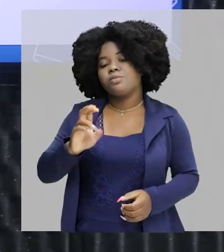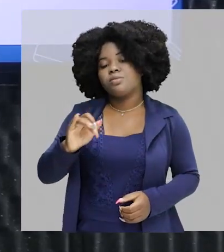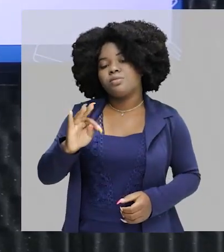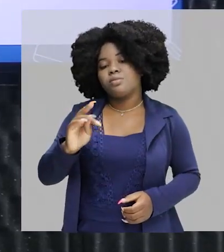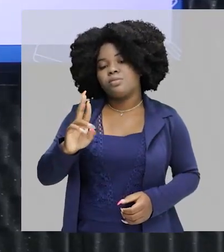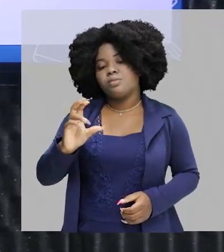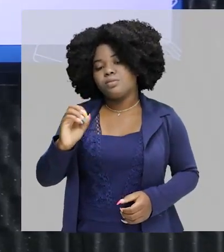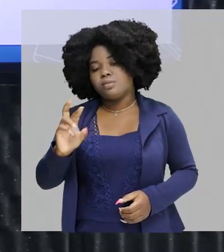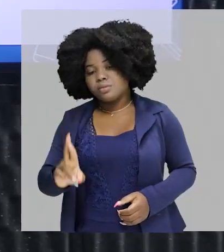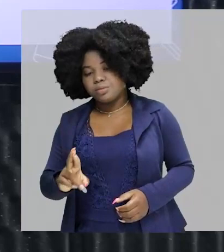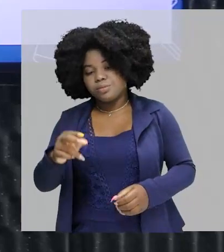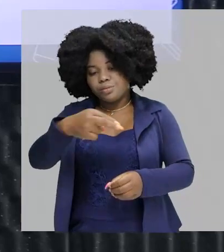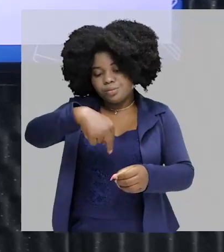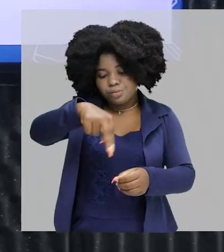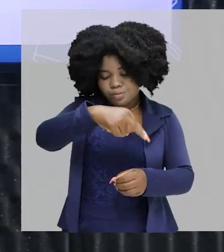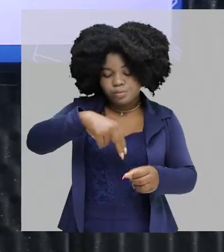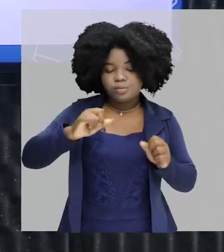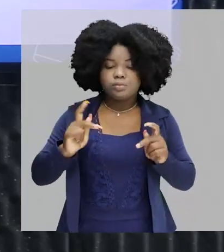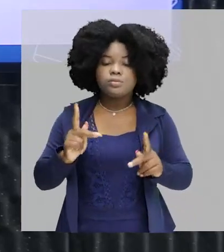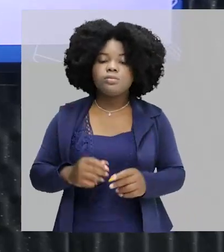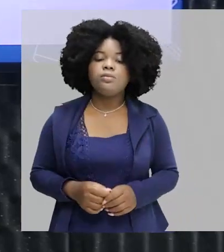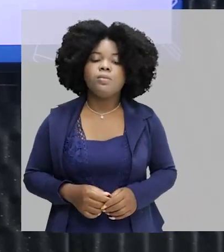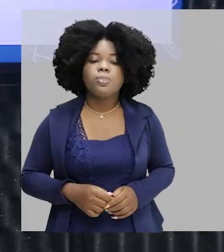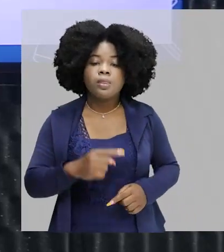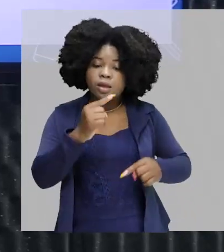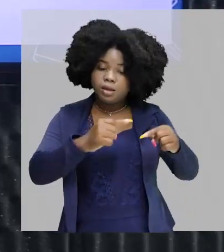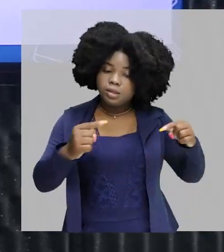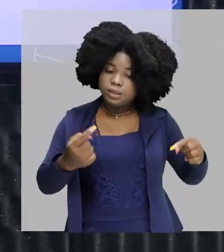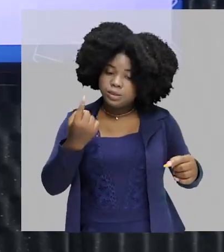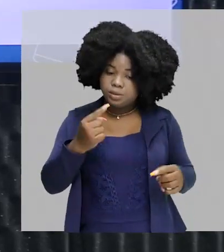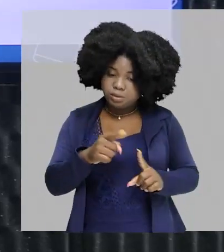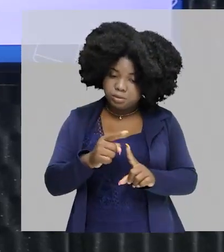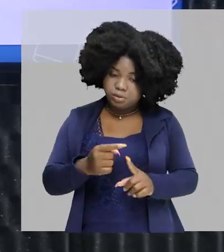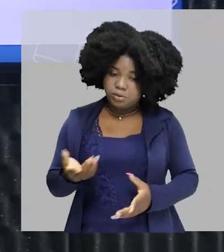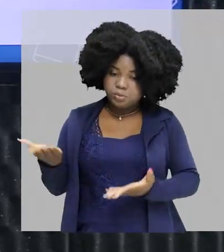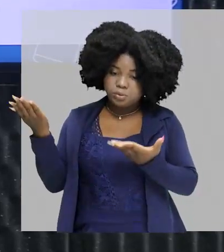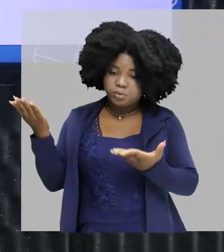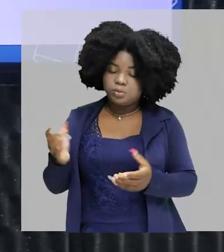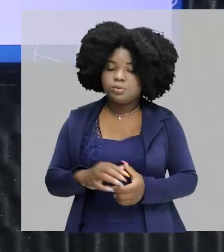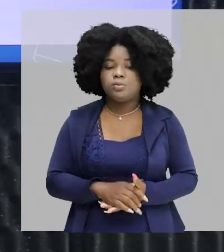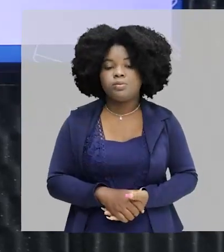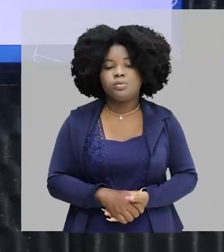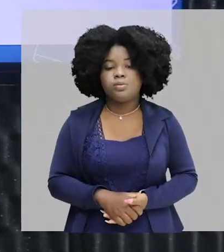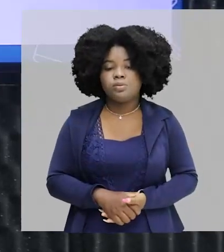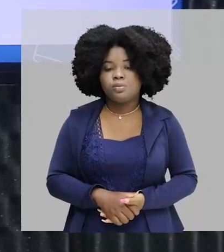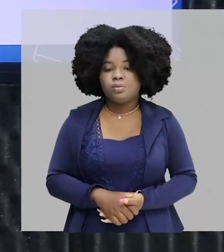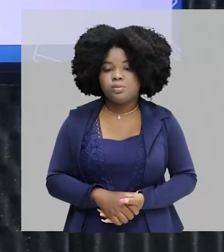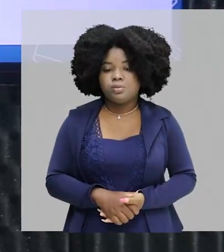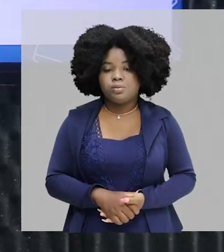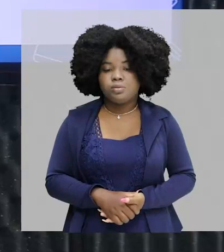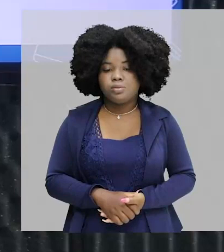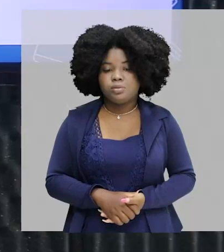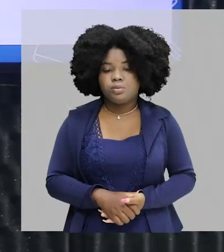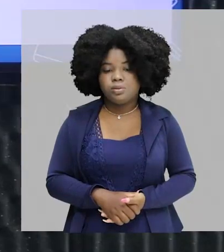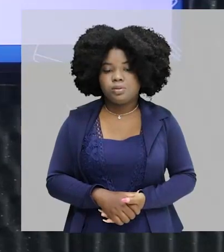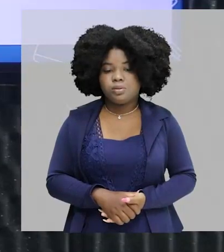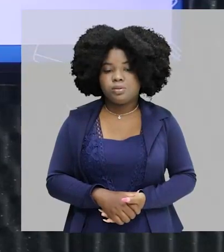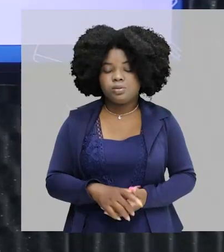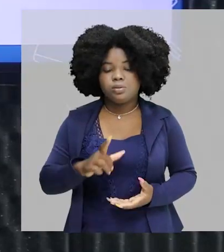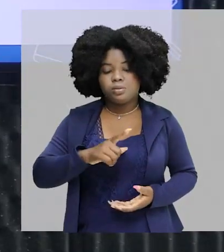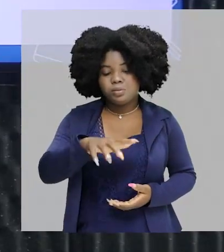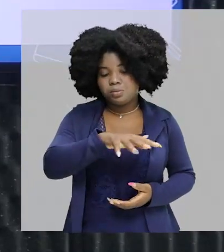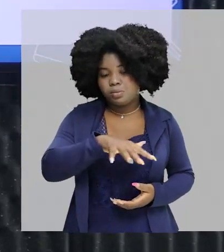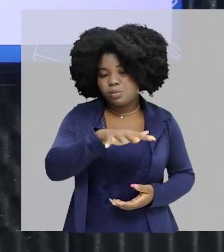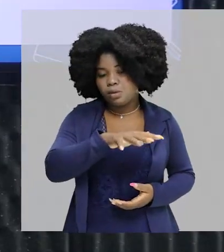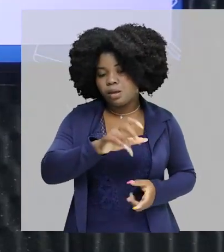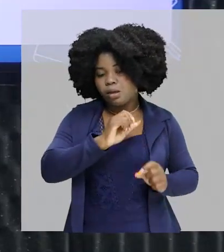nuclear, certo? Esse material radioativo, esse urânio 235, ele vai ficar em uma